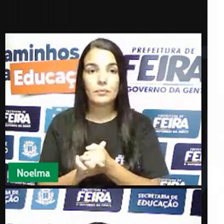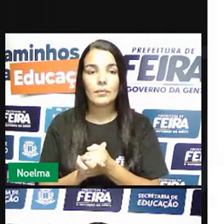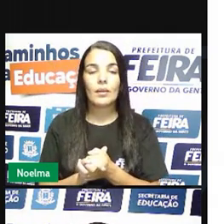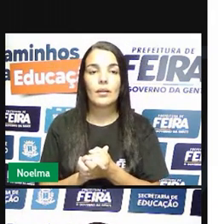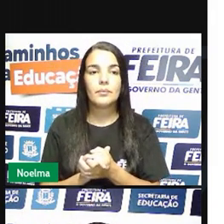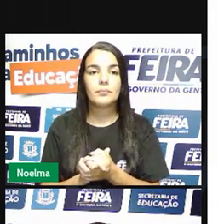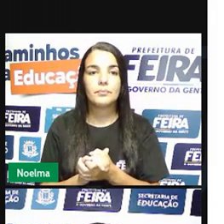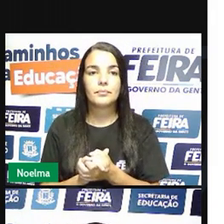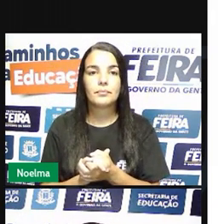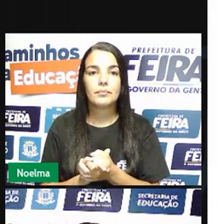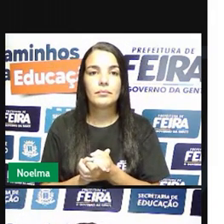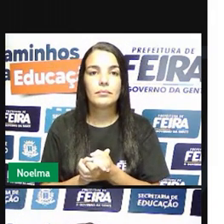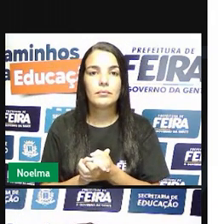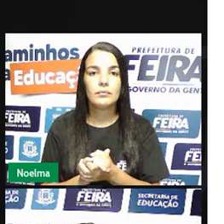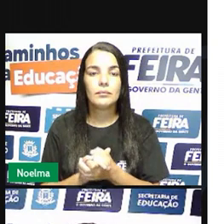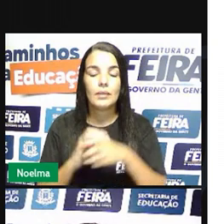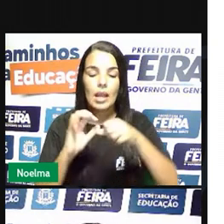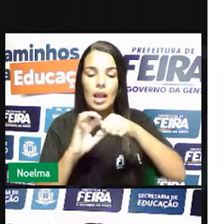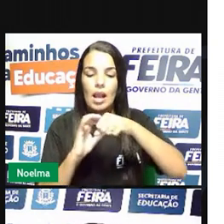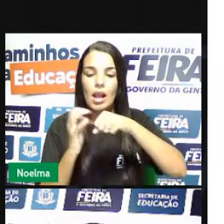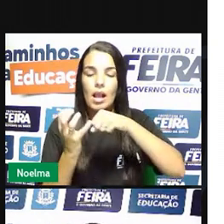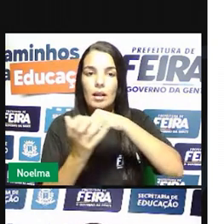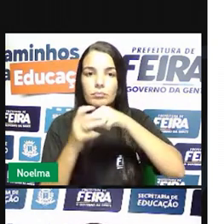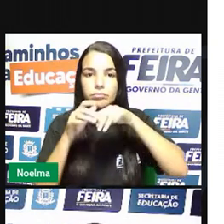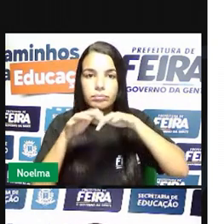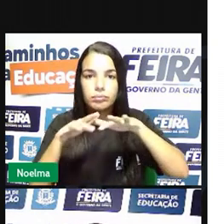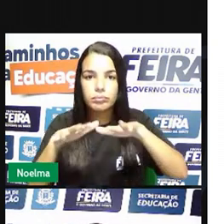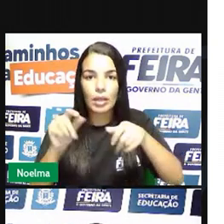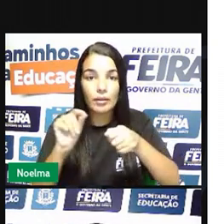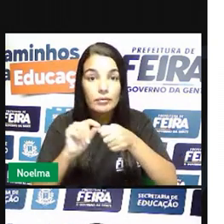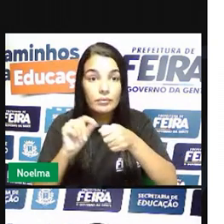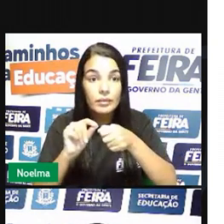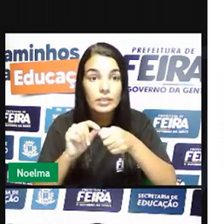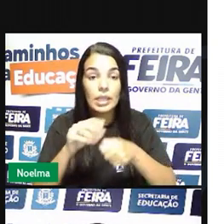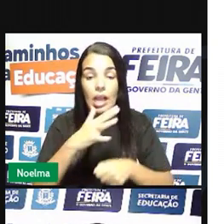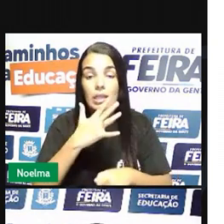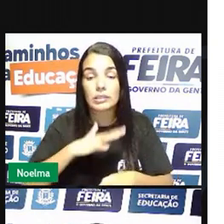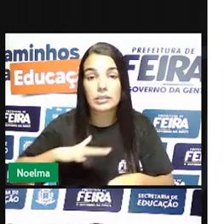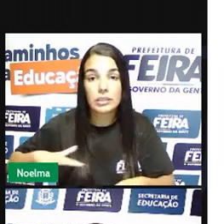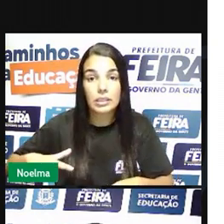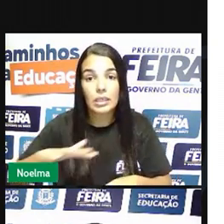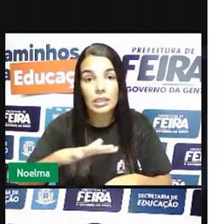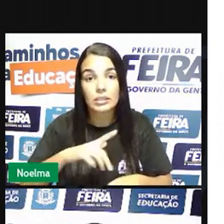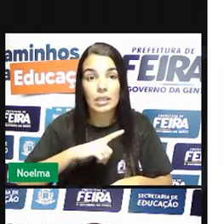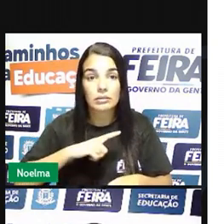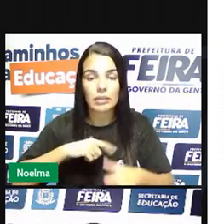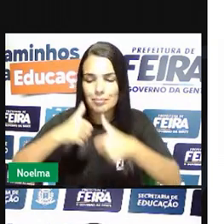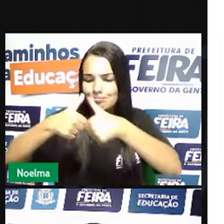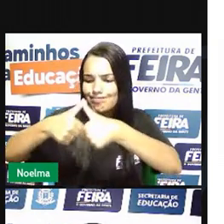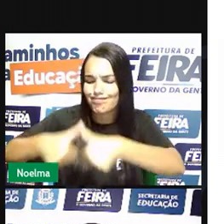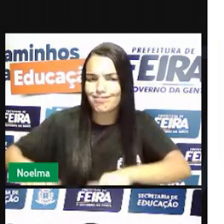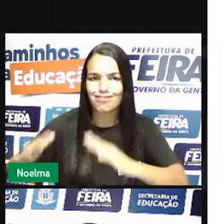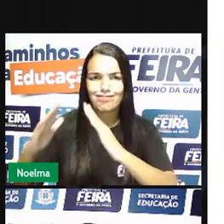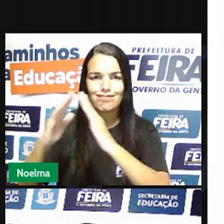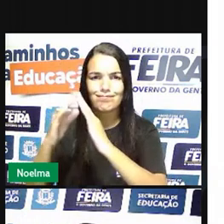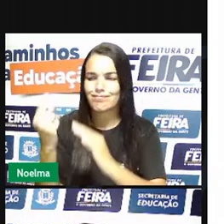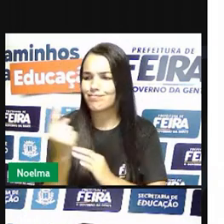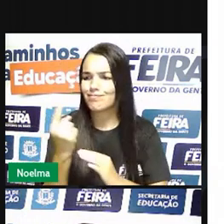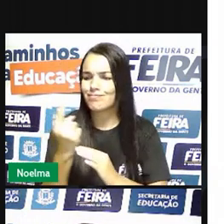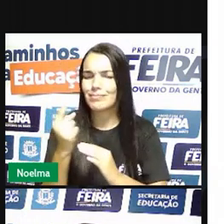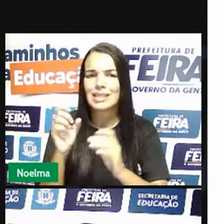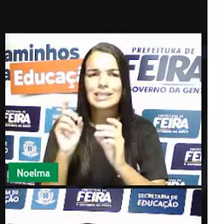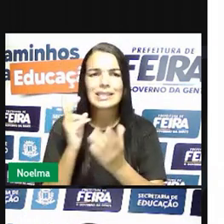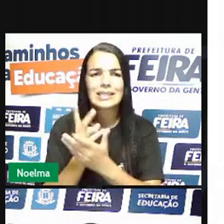de desenvolvimento. Olha só. A pandemia fez com que as crianças se mantivessem mais tempo frente